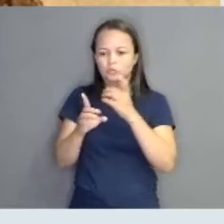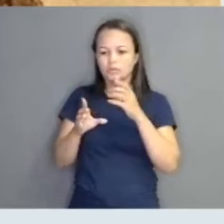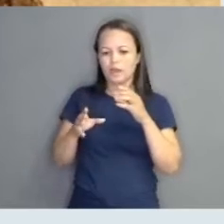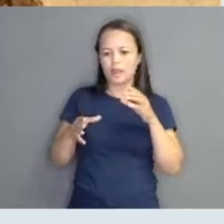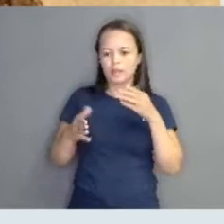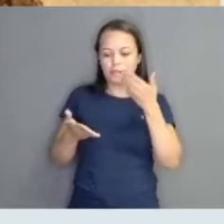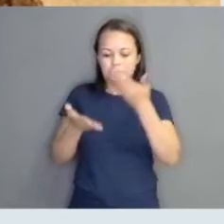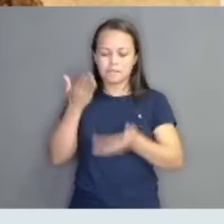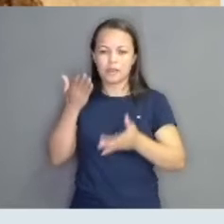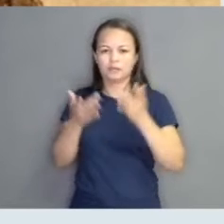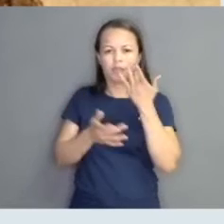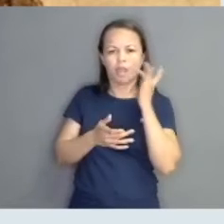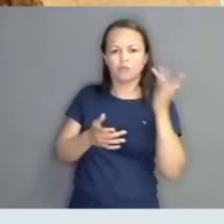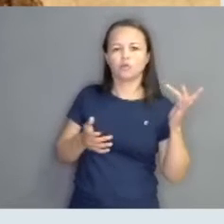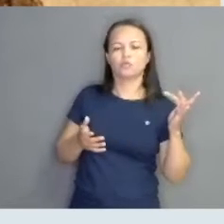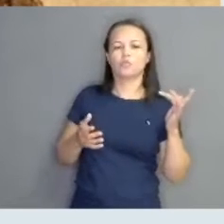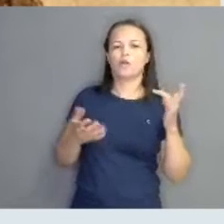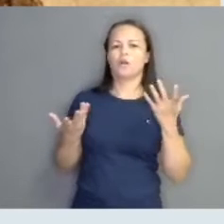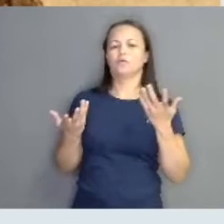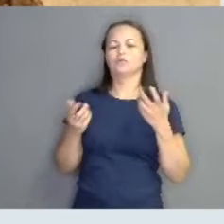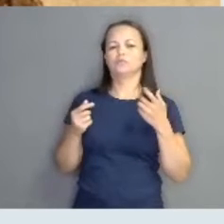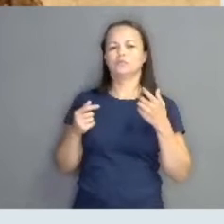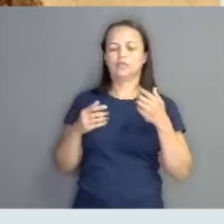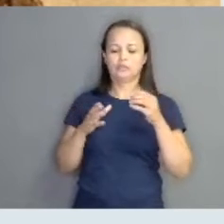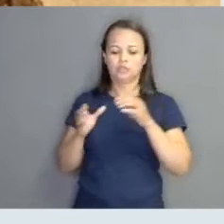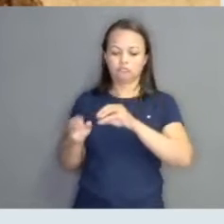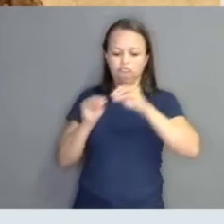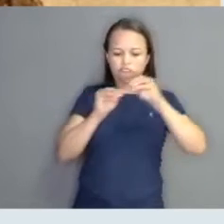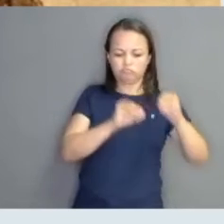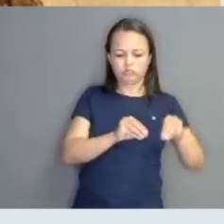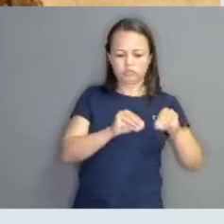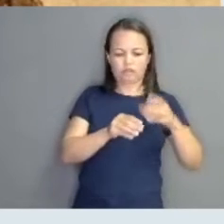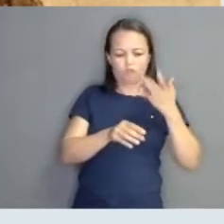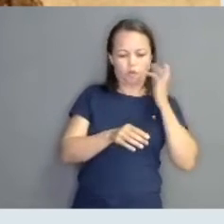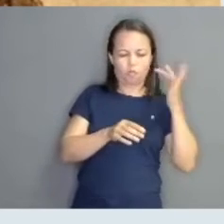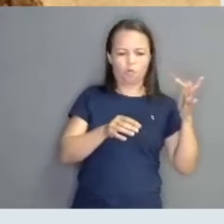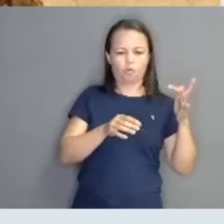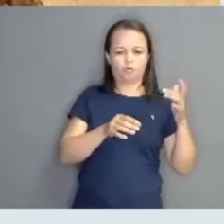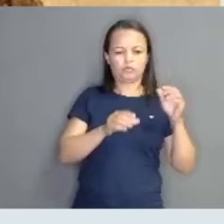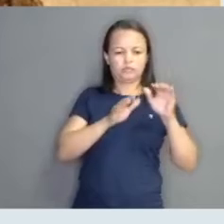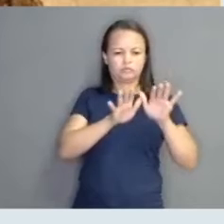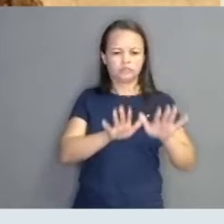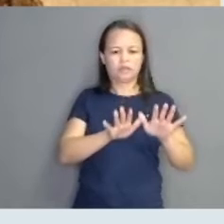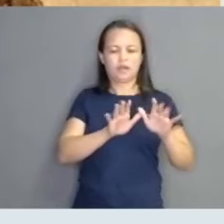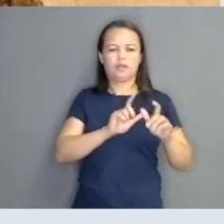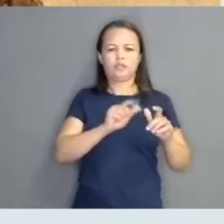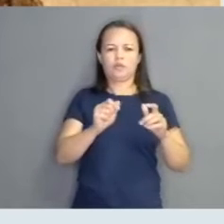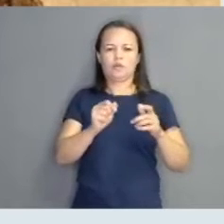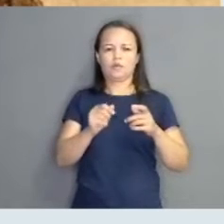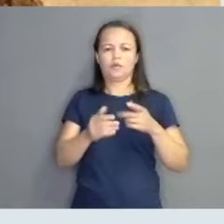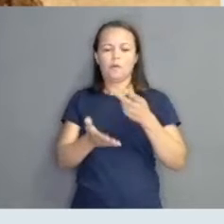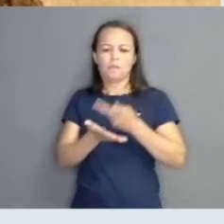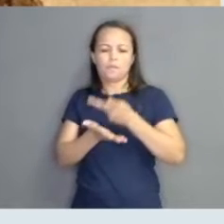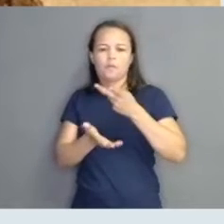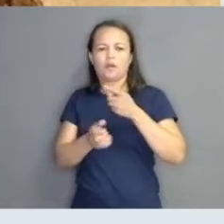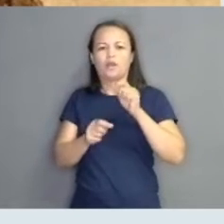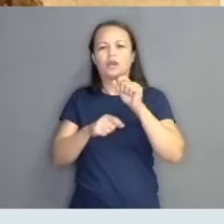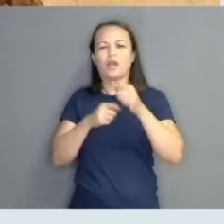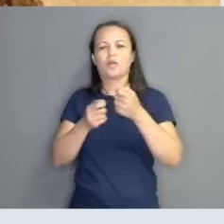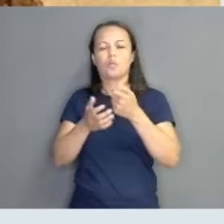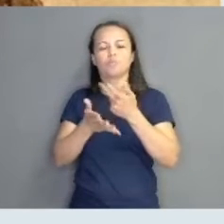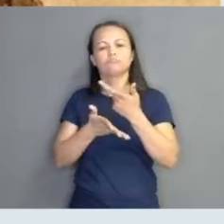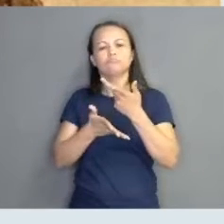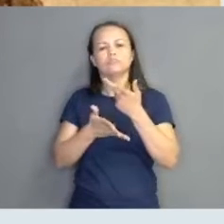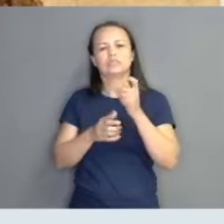ilha, deixavam o tesouro lá e seguiam. Porque se por acaso acontecesse deles forem